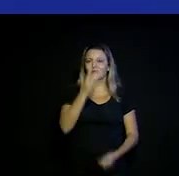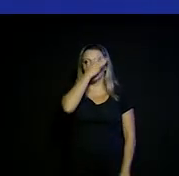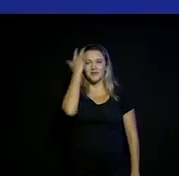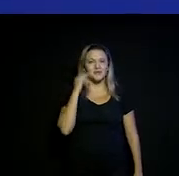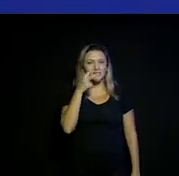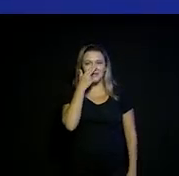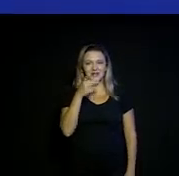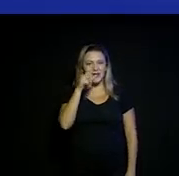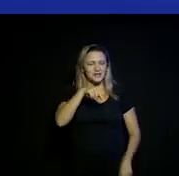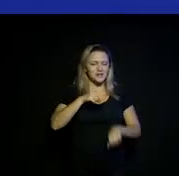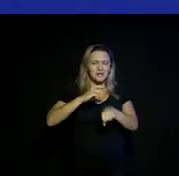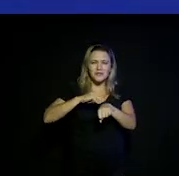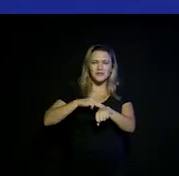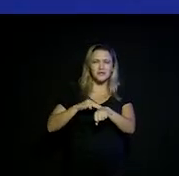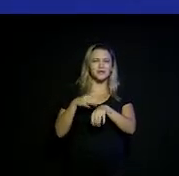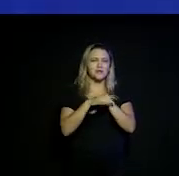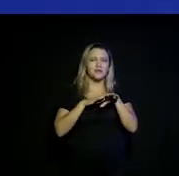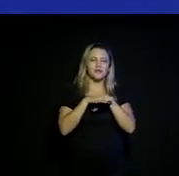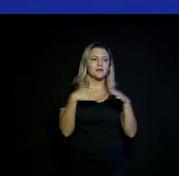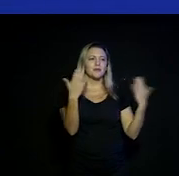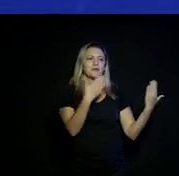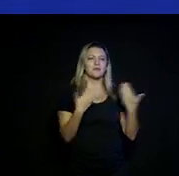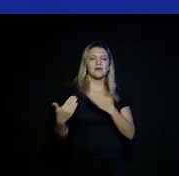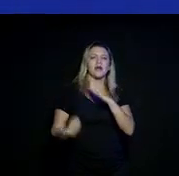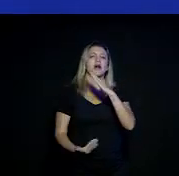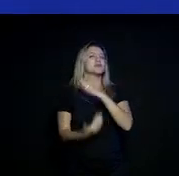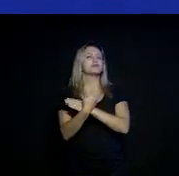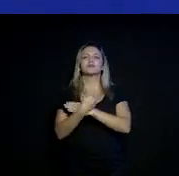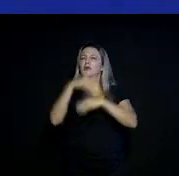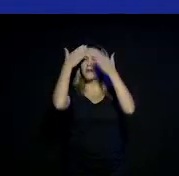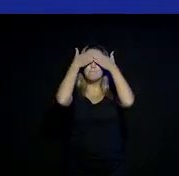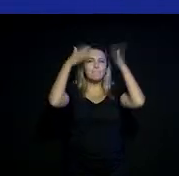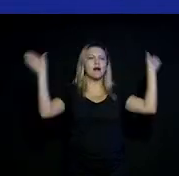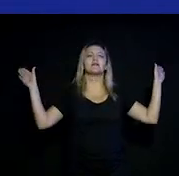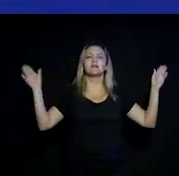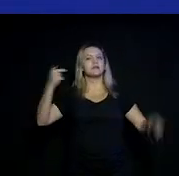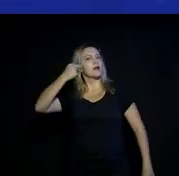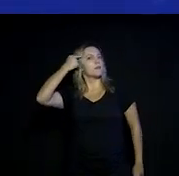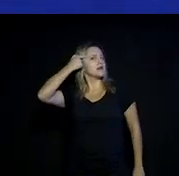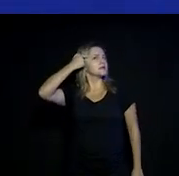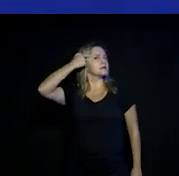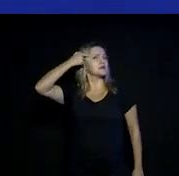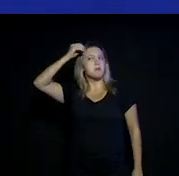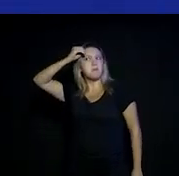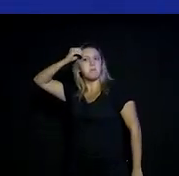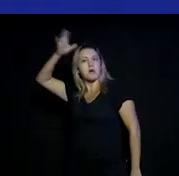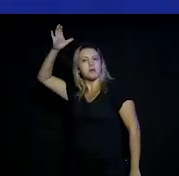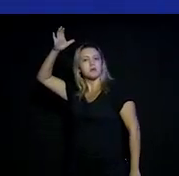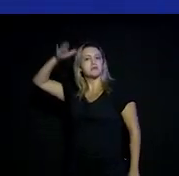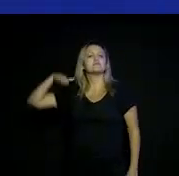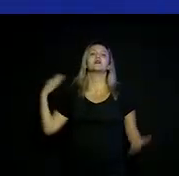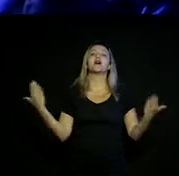Pessoal, quem acha que esses minutinhos que a gente passou conversando agora ajudou você a expandir a sua visão e você está pensando maior agora? Bate palma para eu